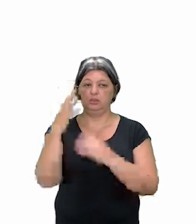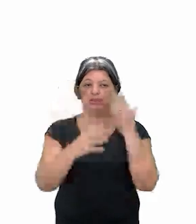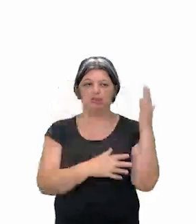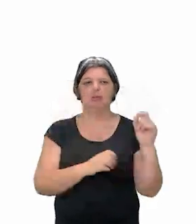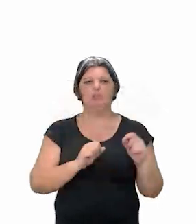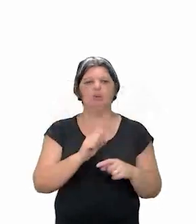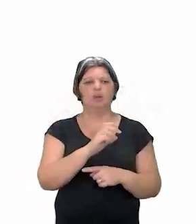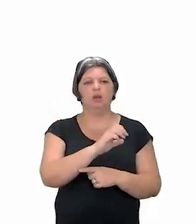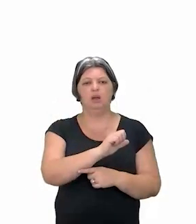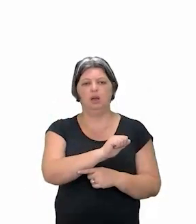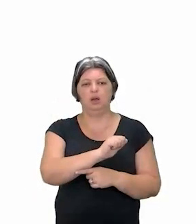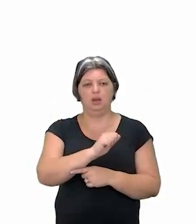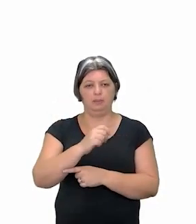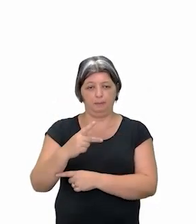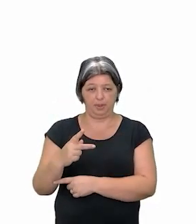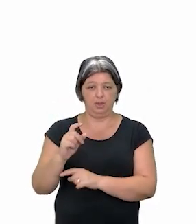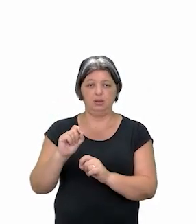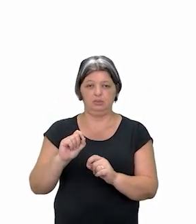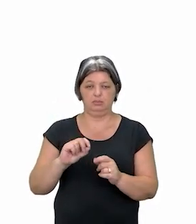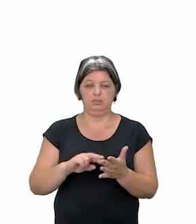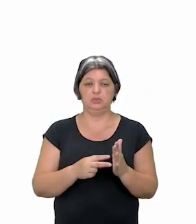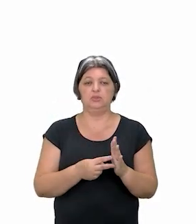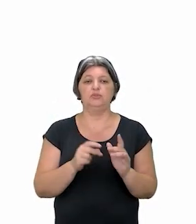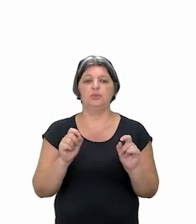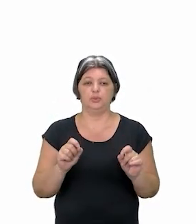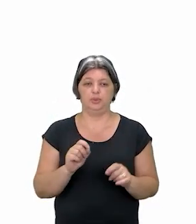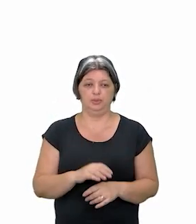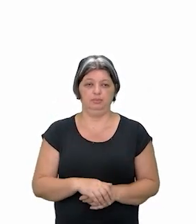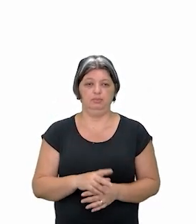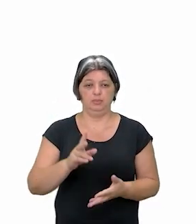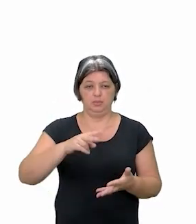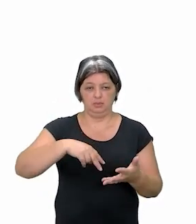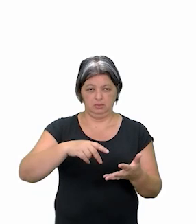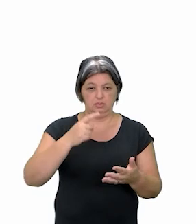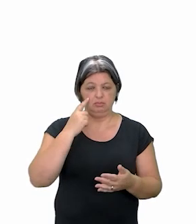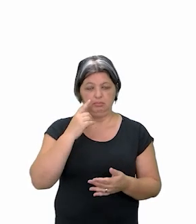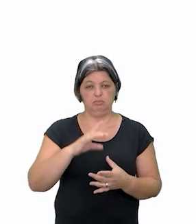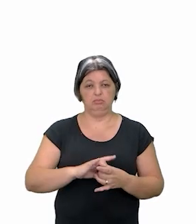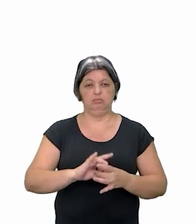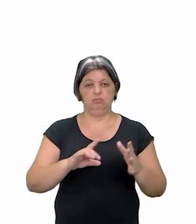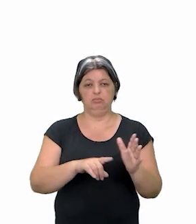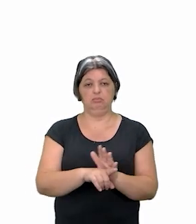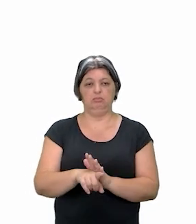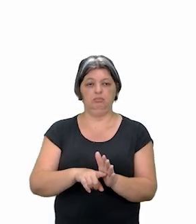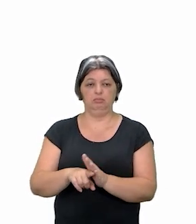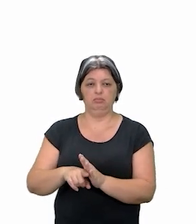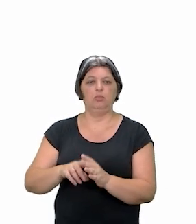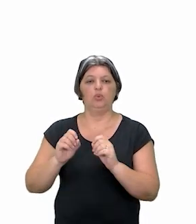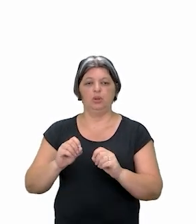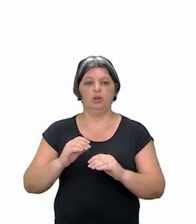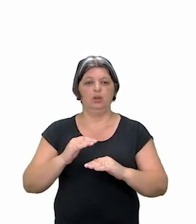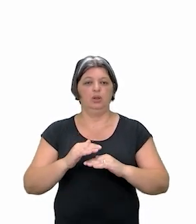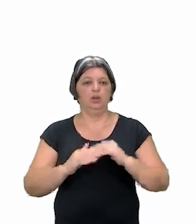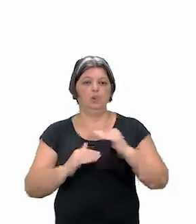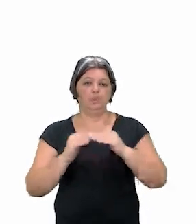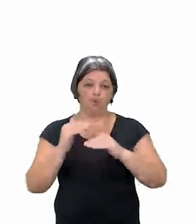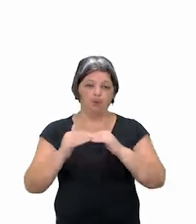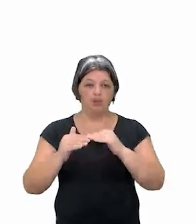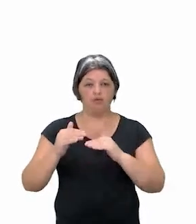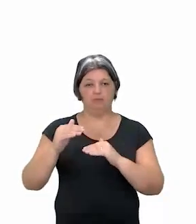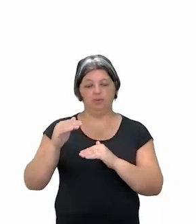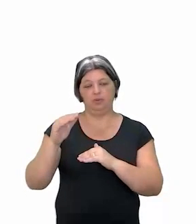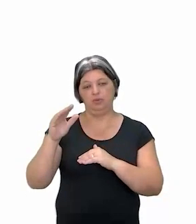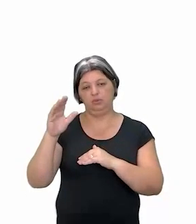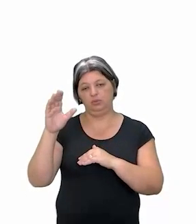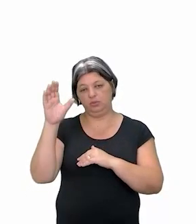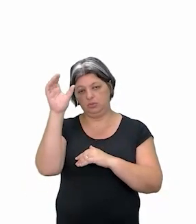ela permite, né? Então, vamos ler, me permitam aqui a leitura. Então, permite diagnosticar o nível de aprendizado dos